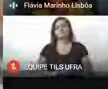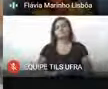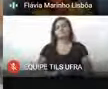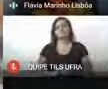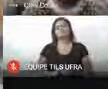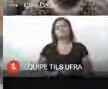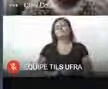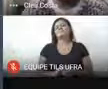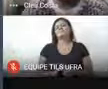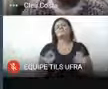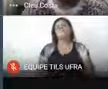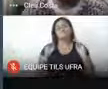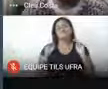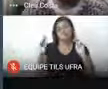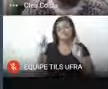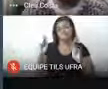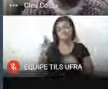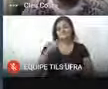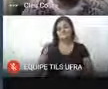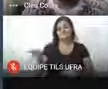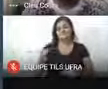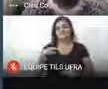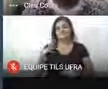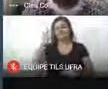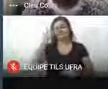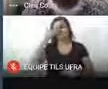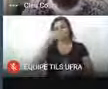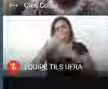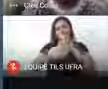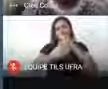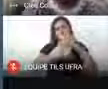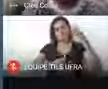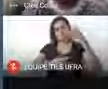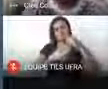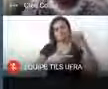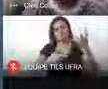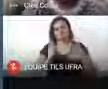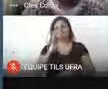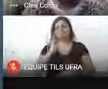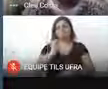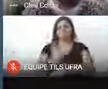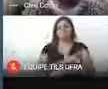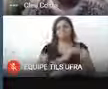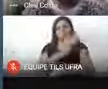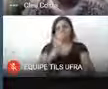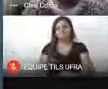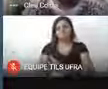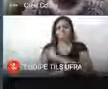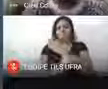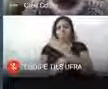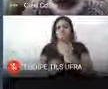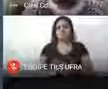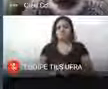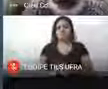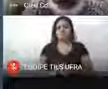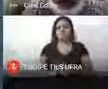Certo, professor. É, tem gente aqui falando no chat, né? Fico emocionada. Eu acho que, assim, de todas